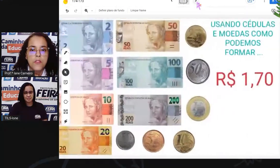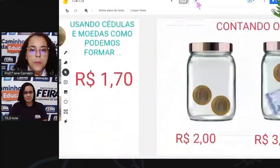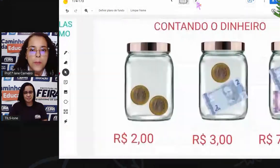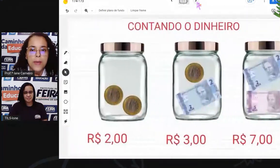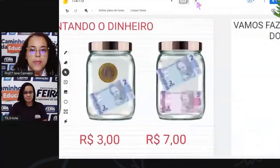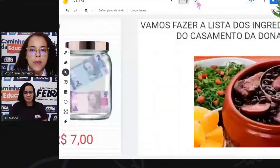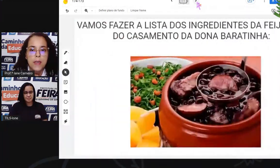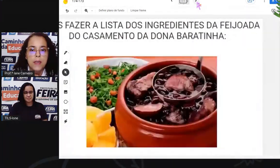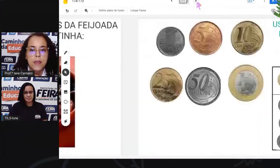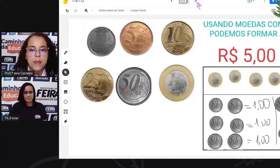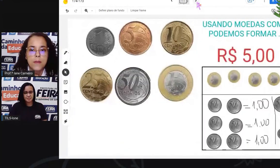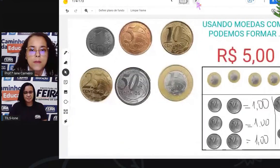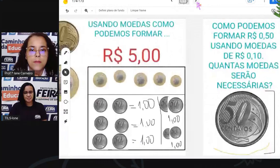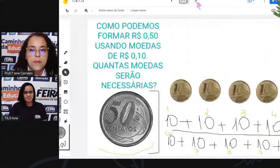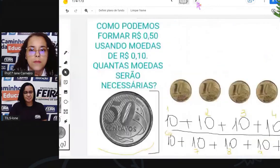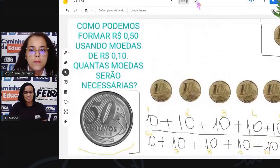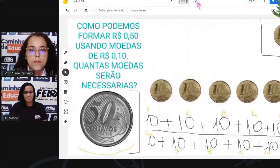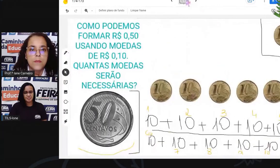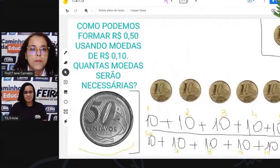Deixa a Prova passar aqui.